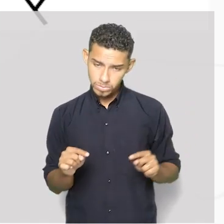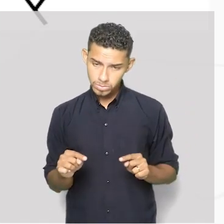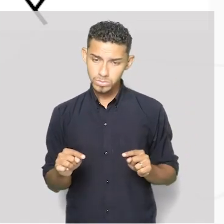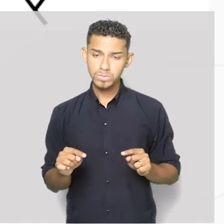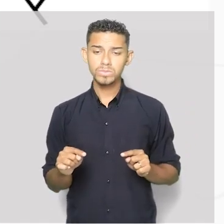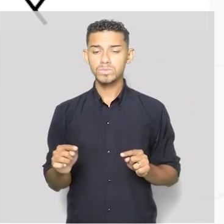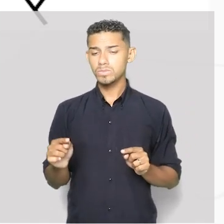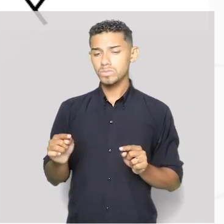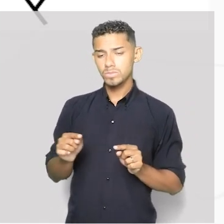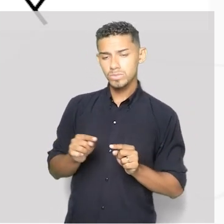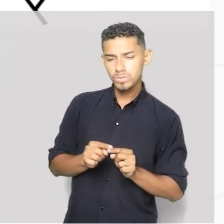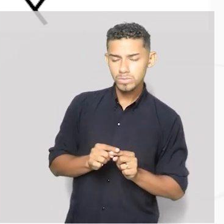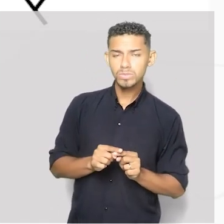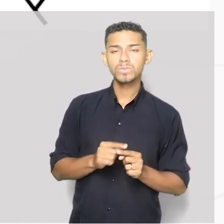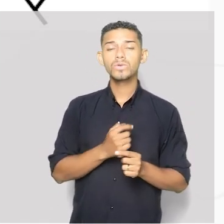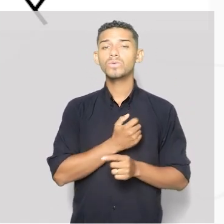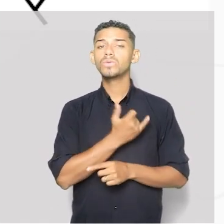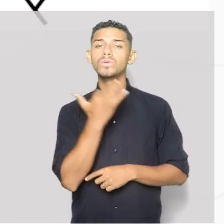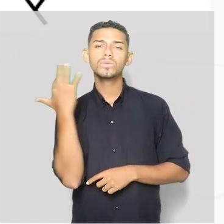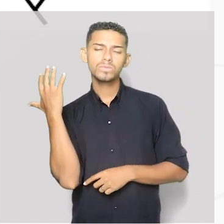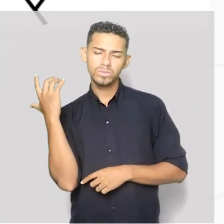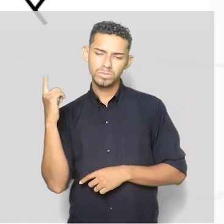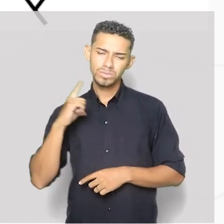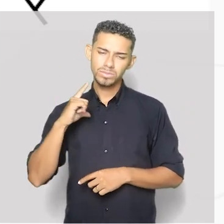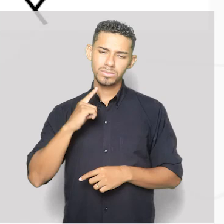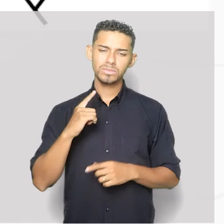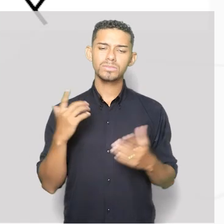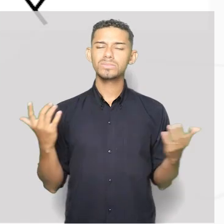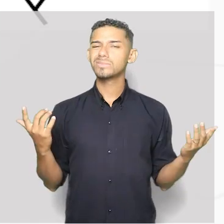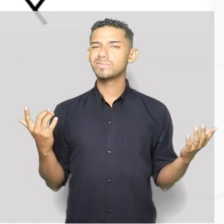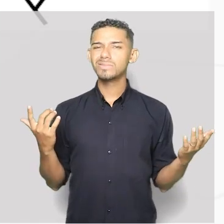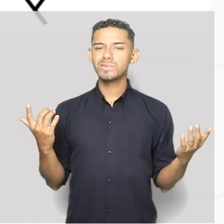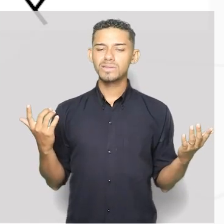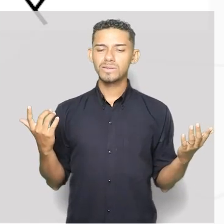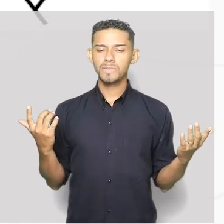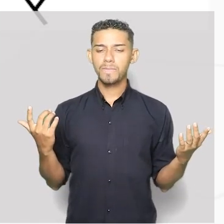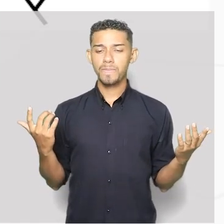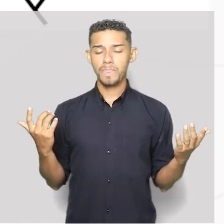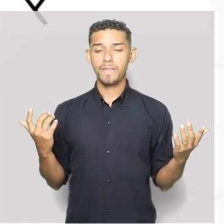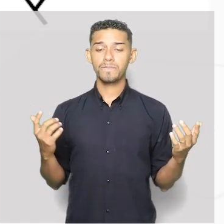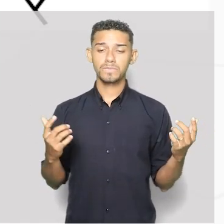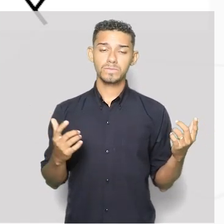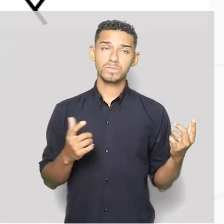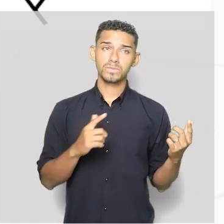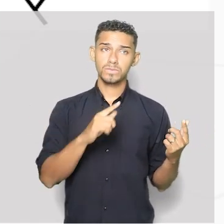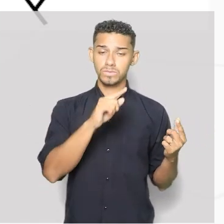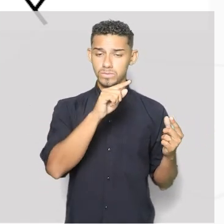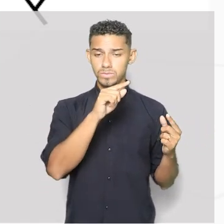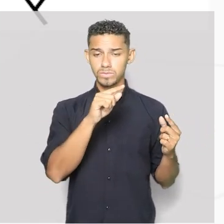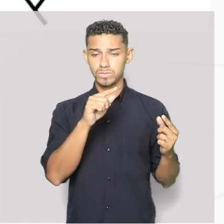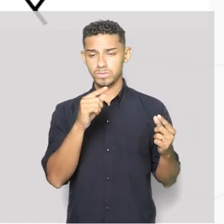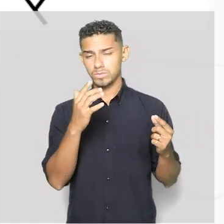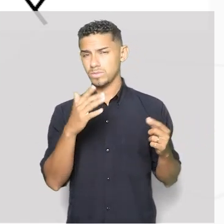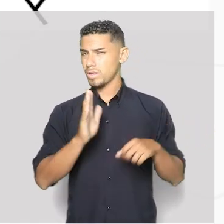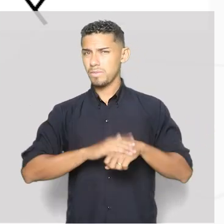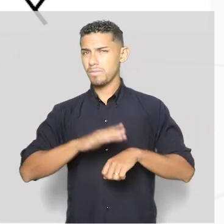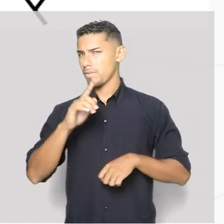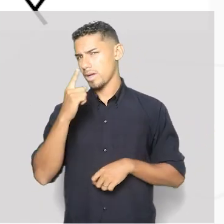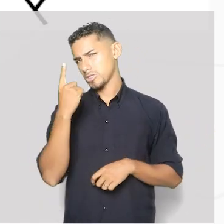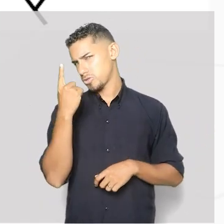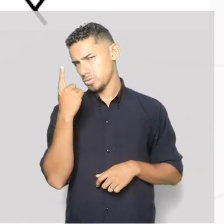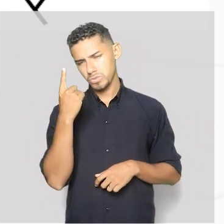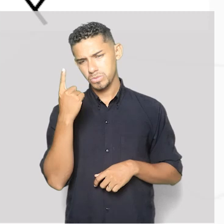nós, quantos ancestrais a gente tem entre eles dois? A gente tem ali, né, mais